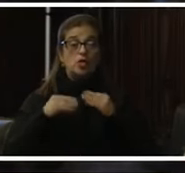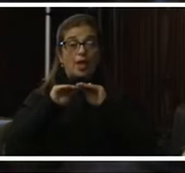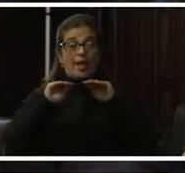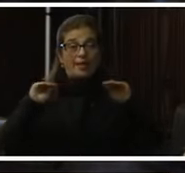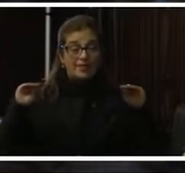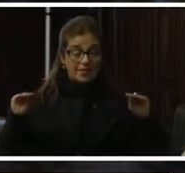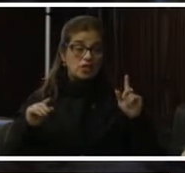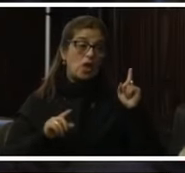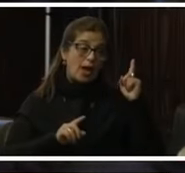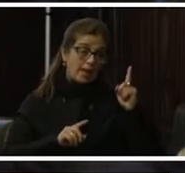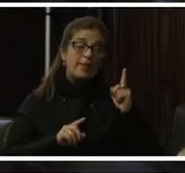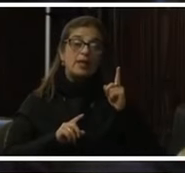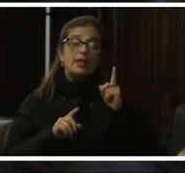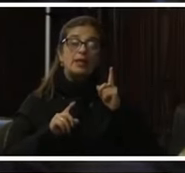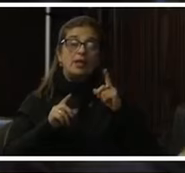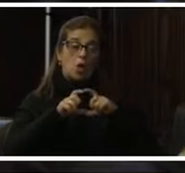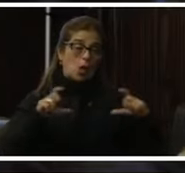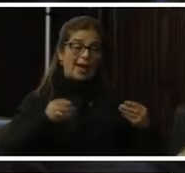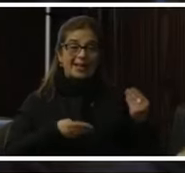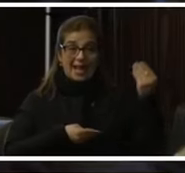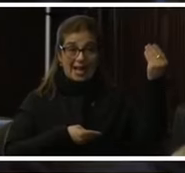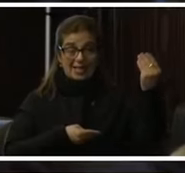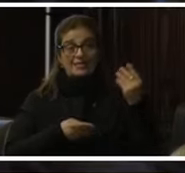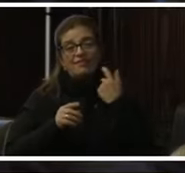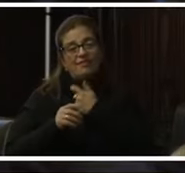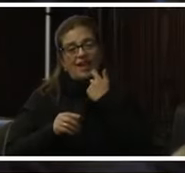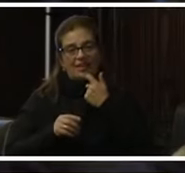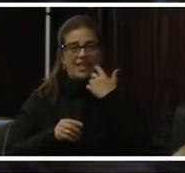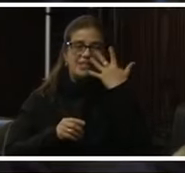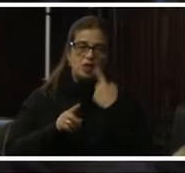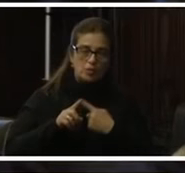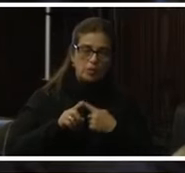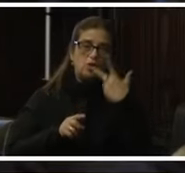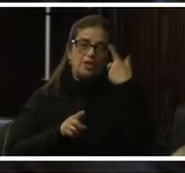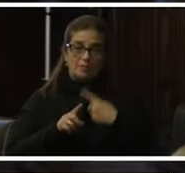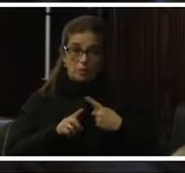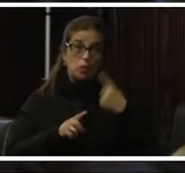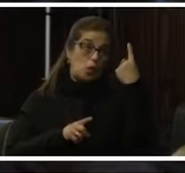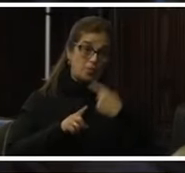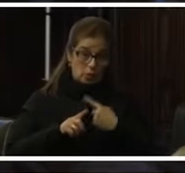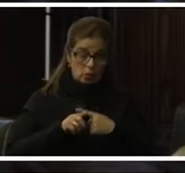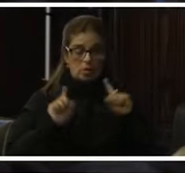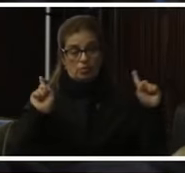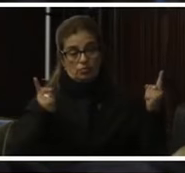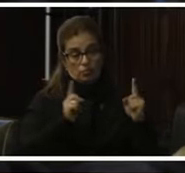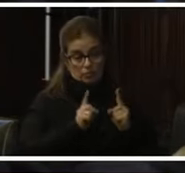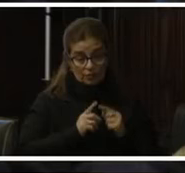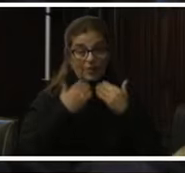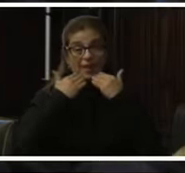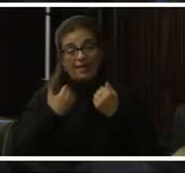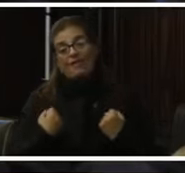a cada intervenção com estes cartéis quando fala em 5 3 e 1 minuto respectivamente agradecer este esforço